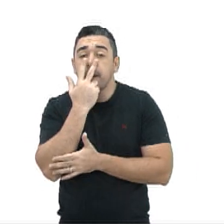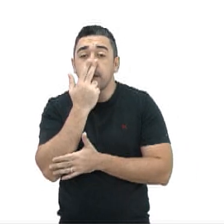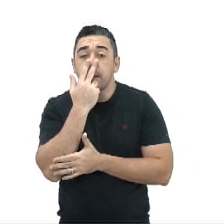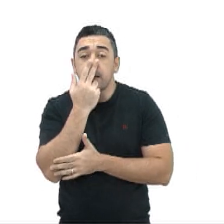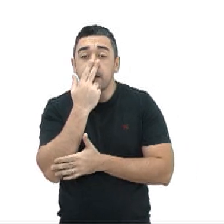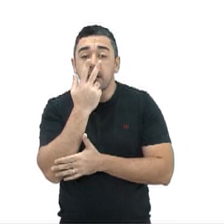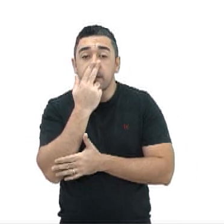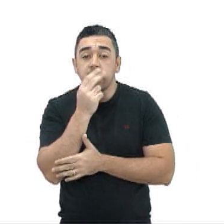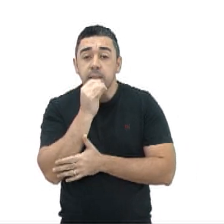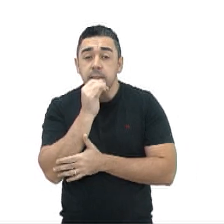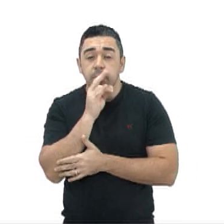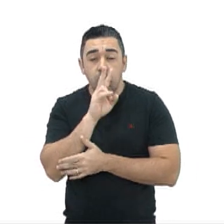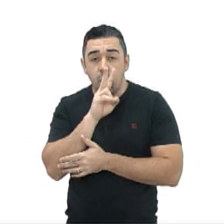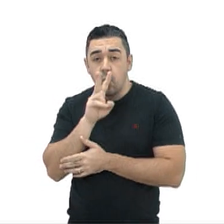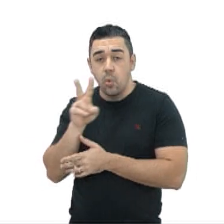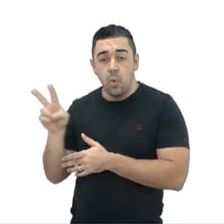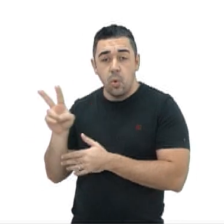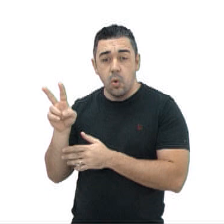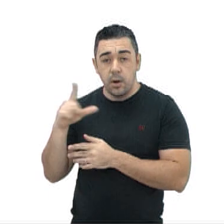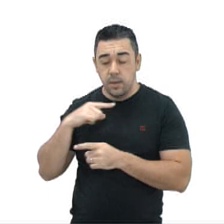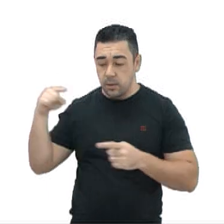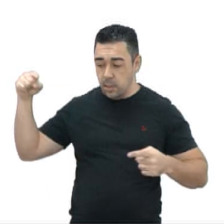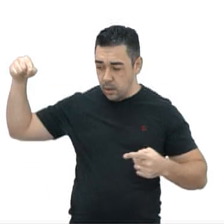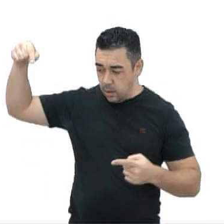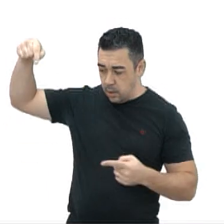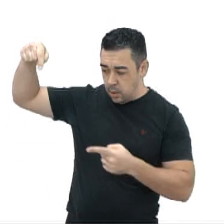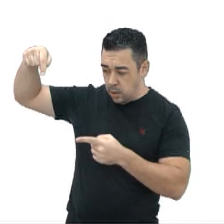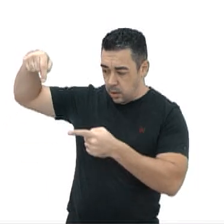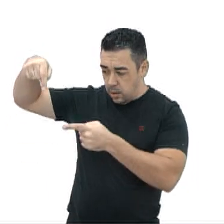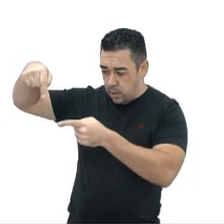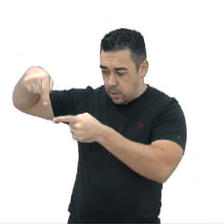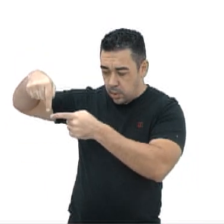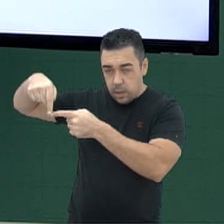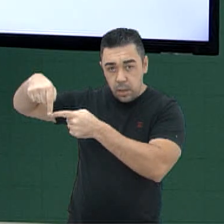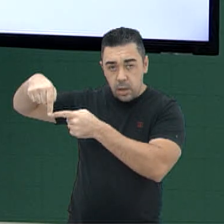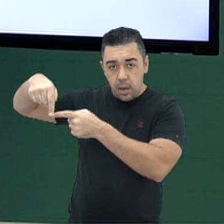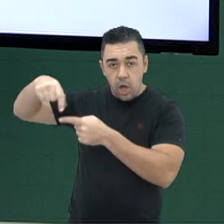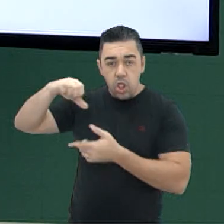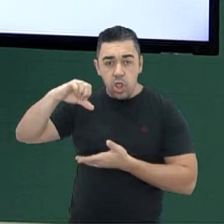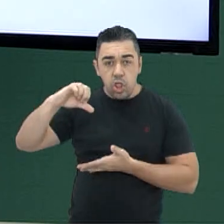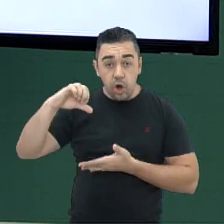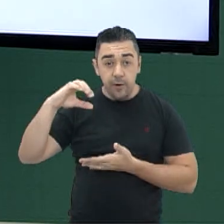olhasse para o canto da parede, ela forma um ângulo de 90 graus com o